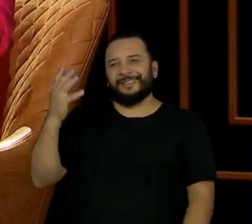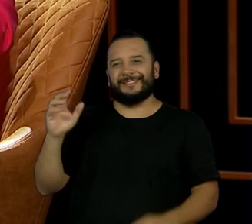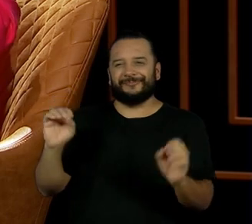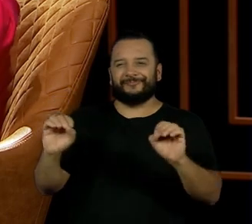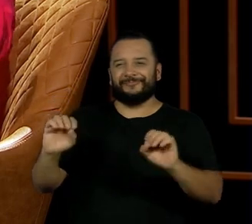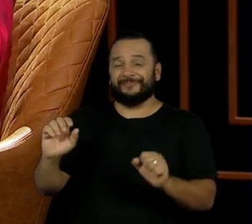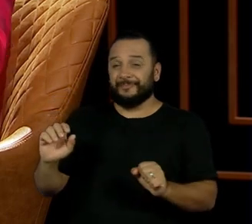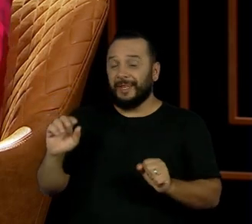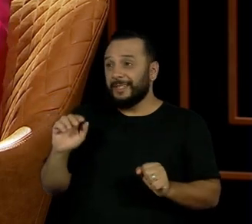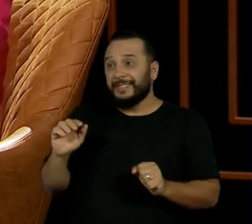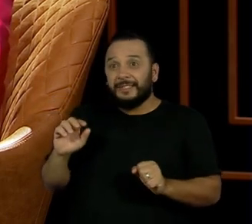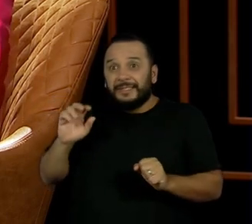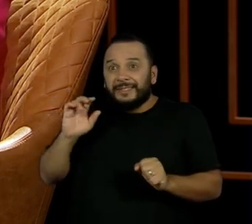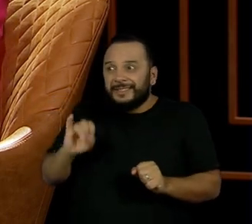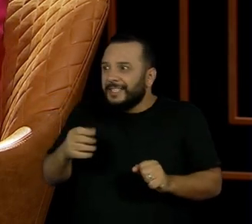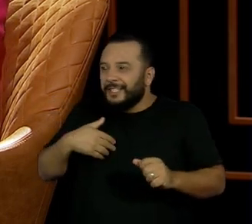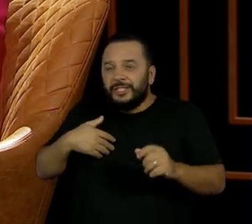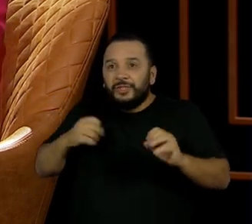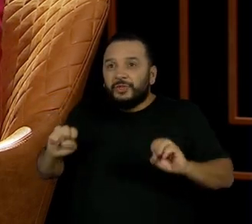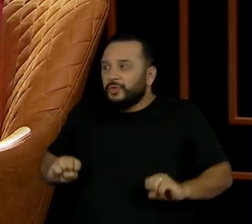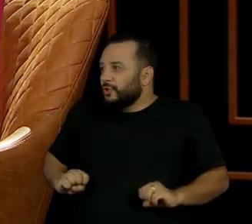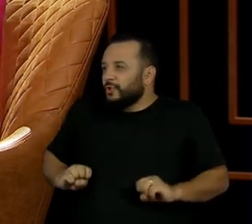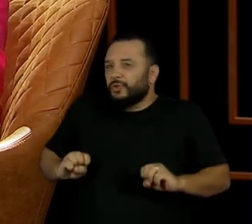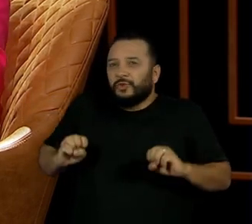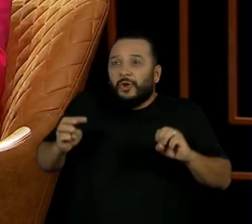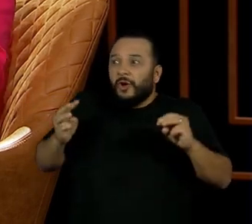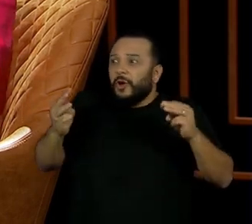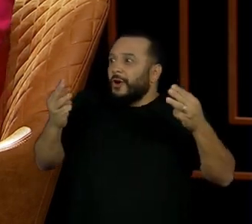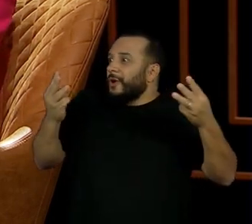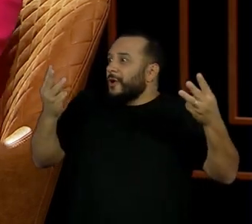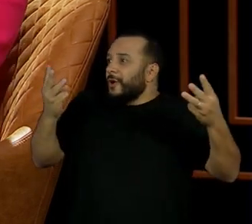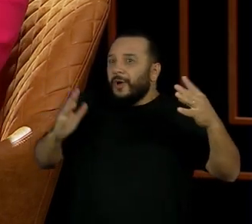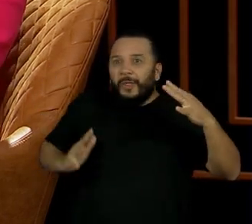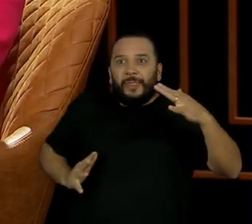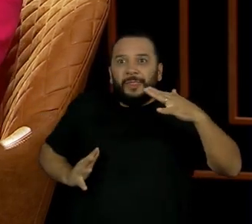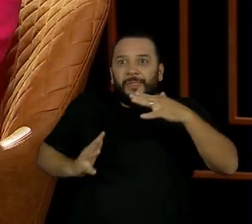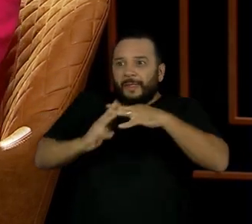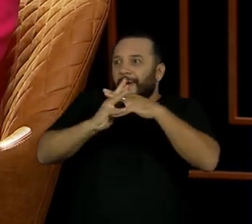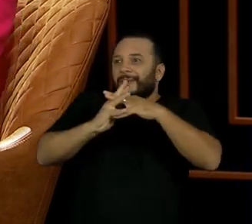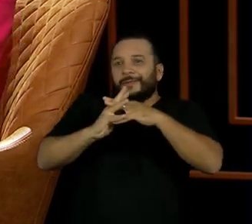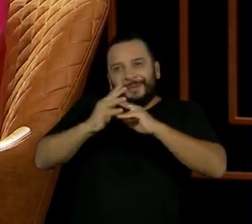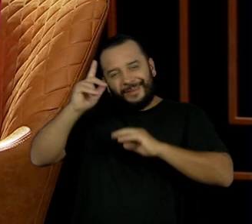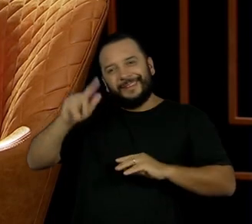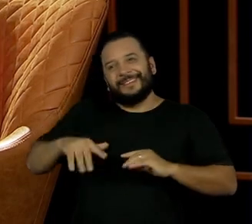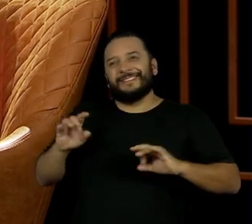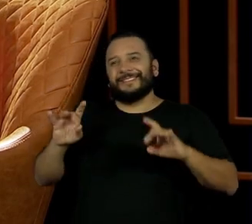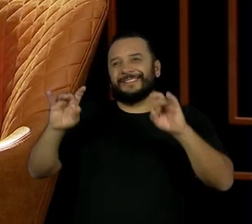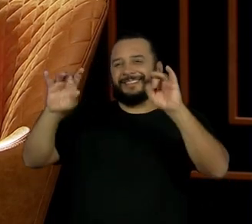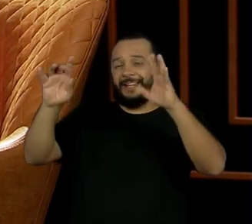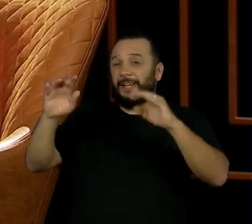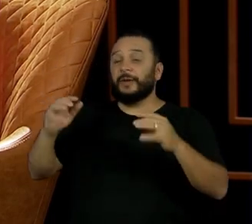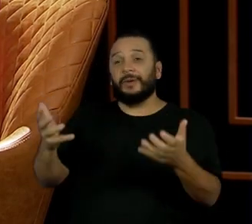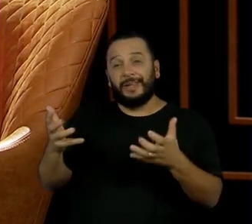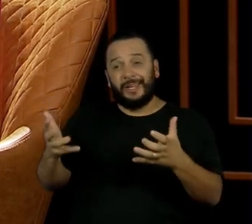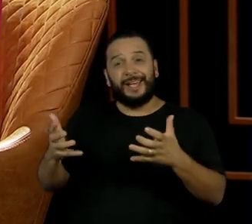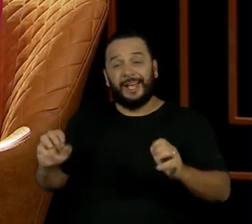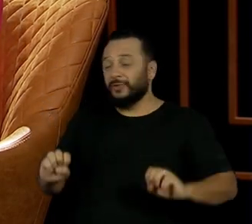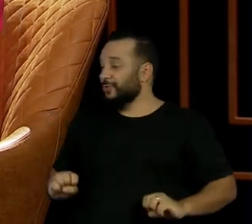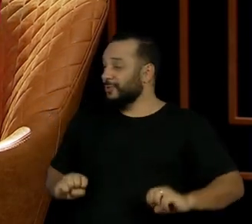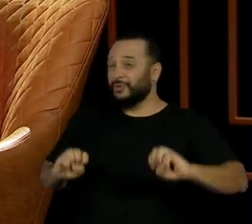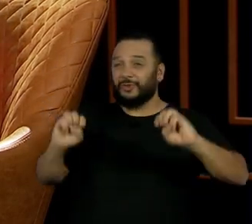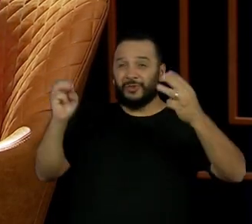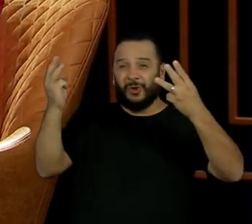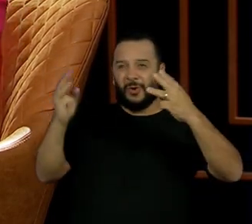é uma é muito especial e o que eu tenho feito agora é fazer com que a magia aconteça sempre